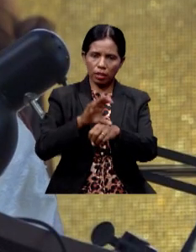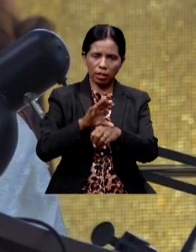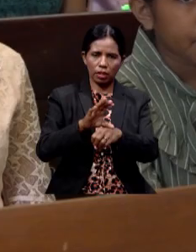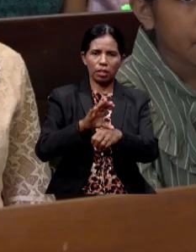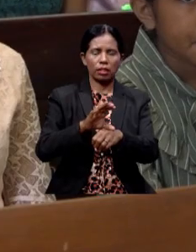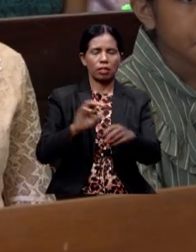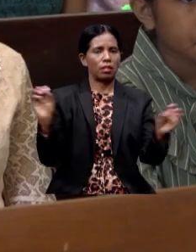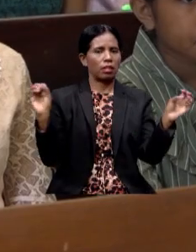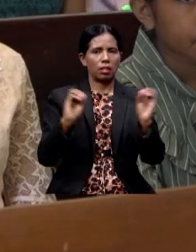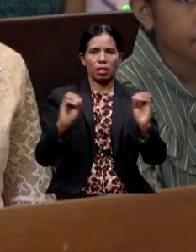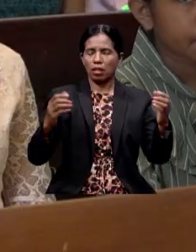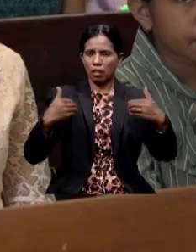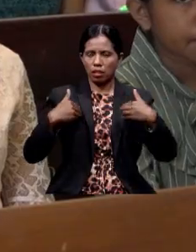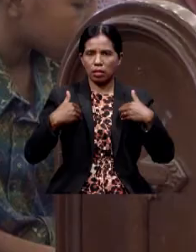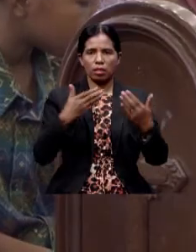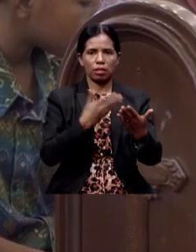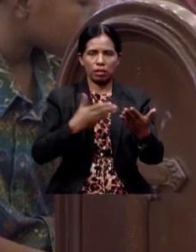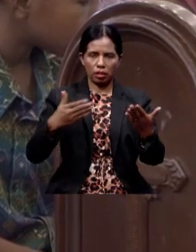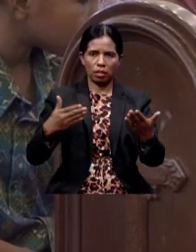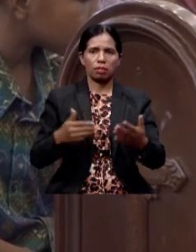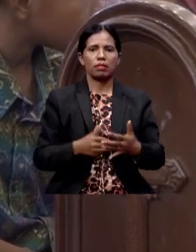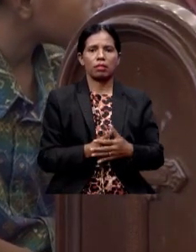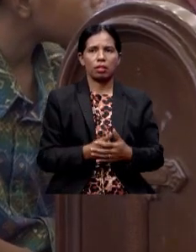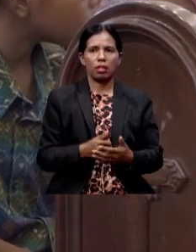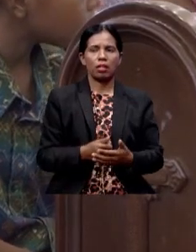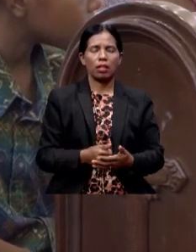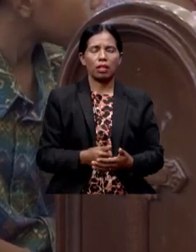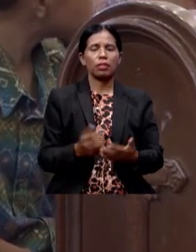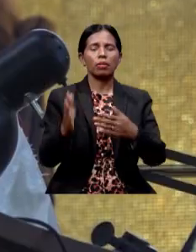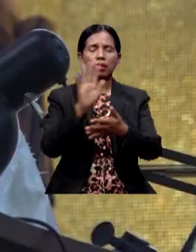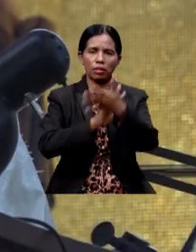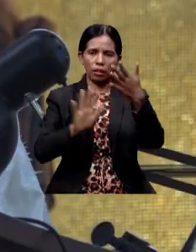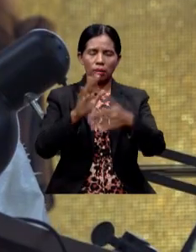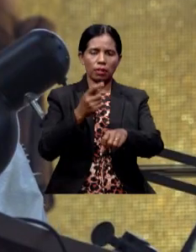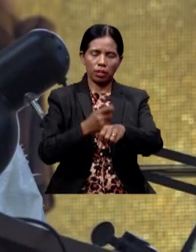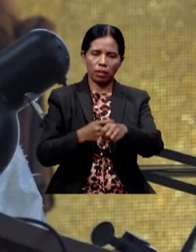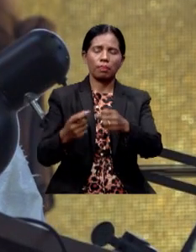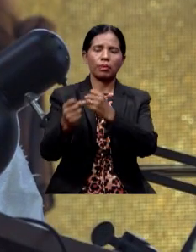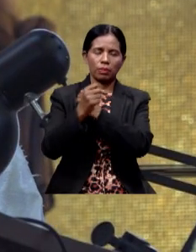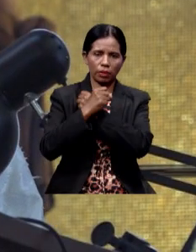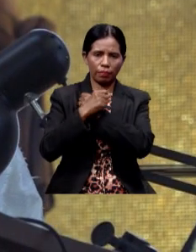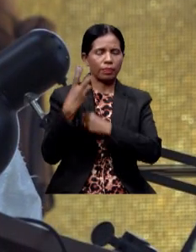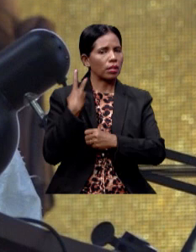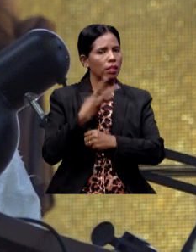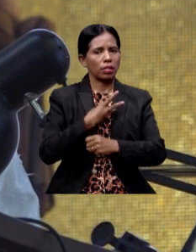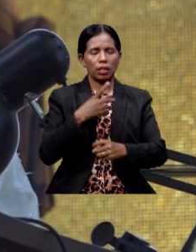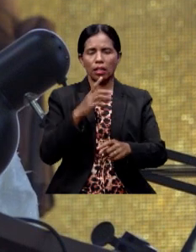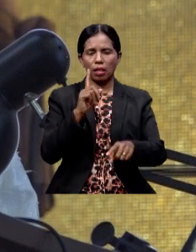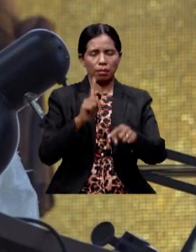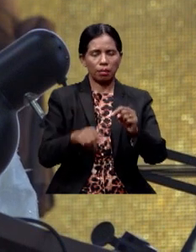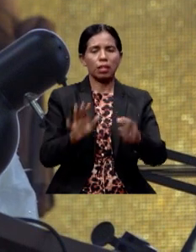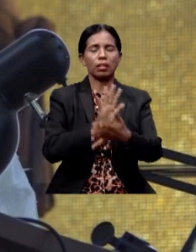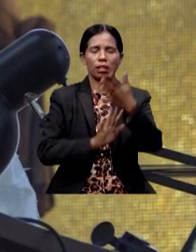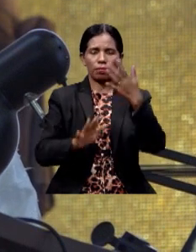la ia facilidade, a bela celebra Páscoa, ou itabalo nós, la bela celebra Páscoa,